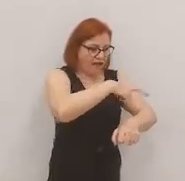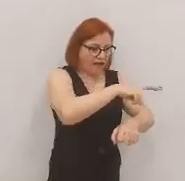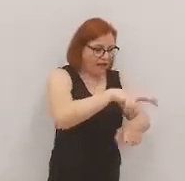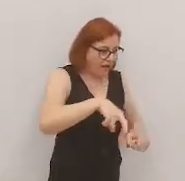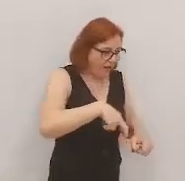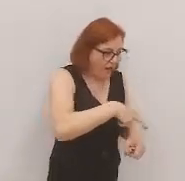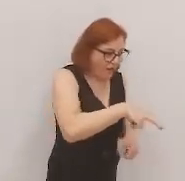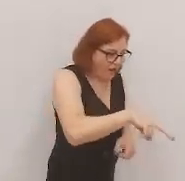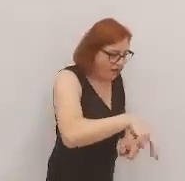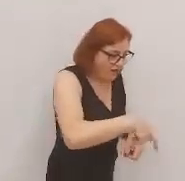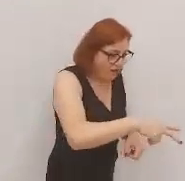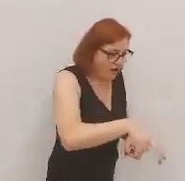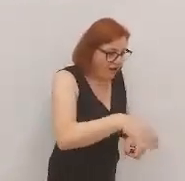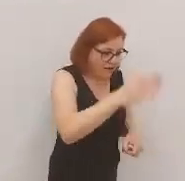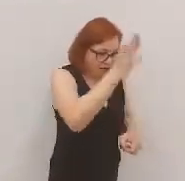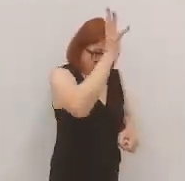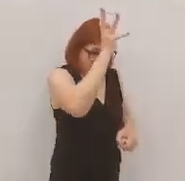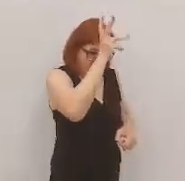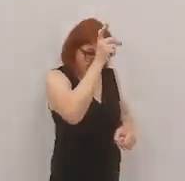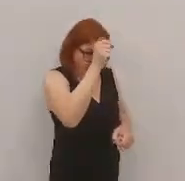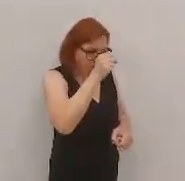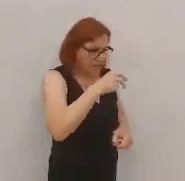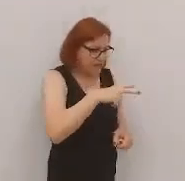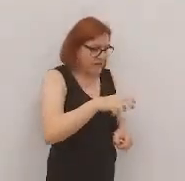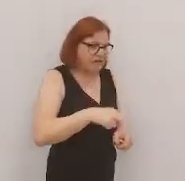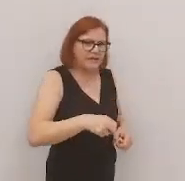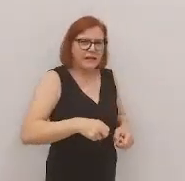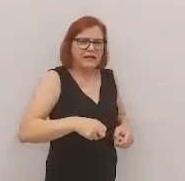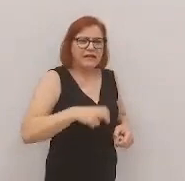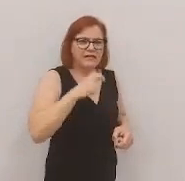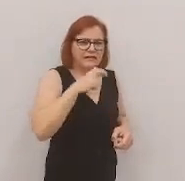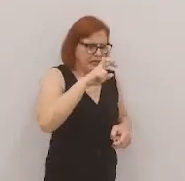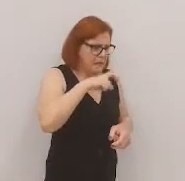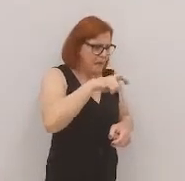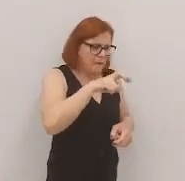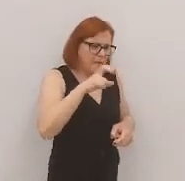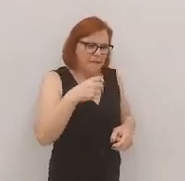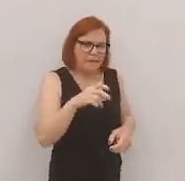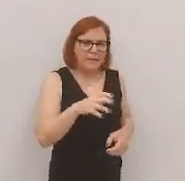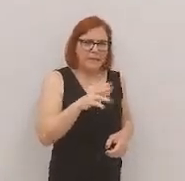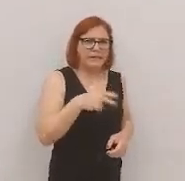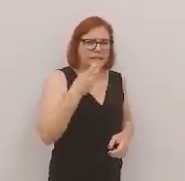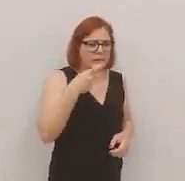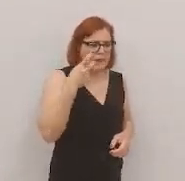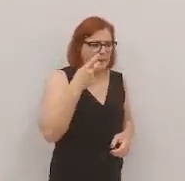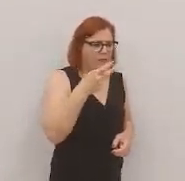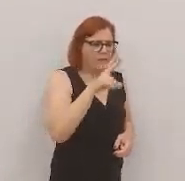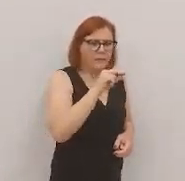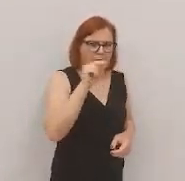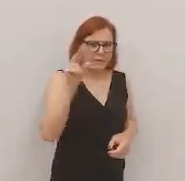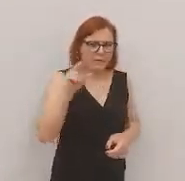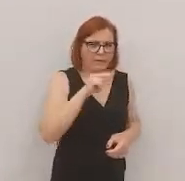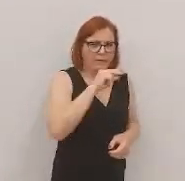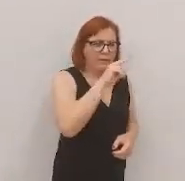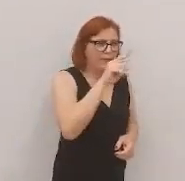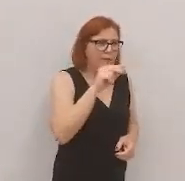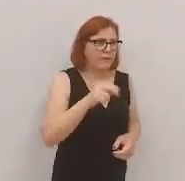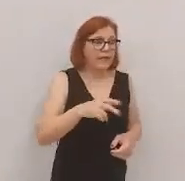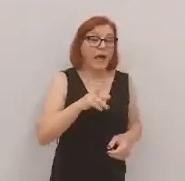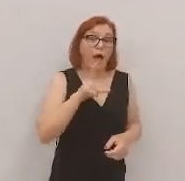serpenteando, né, ali o quintal. O meu avô saiu de lá de cima com